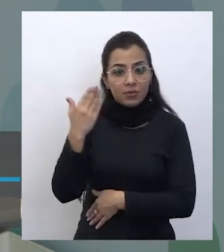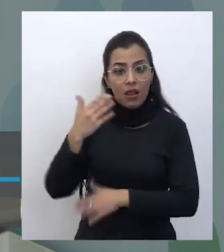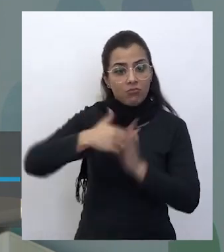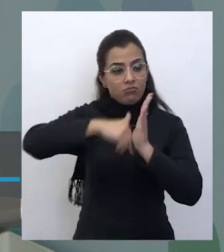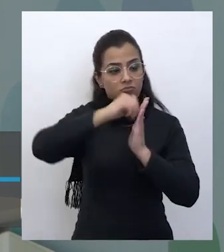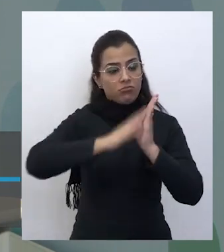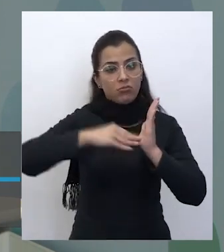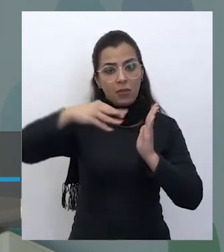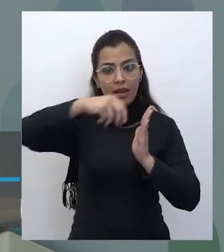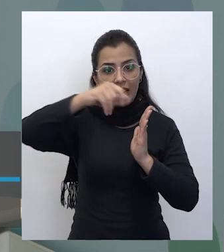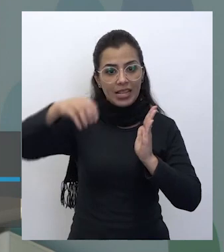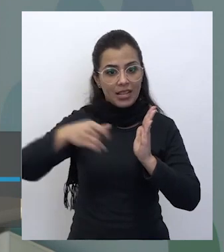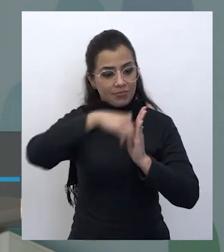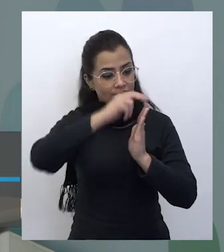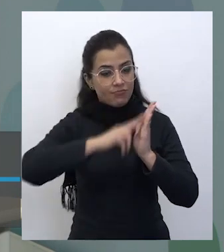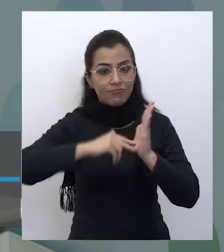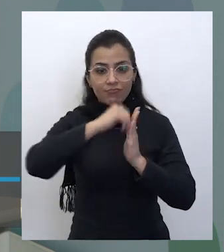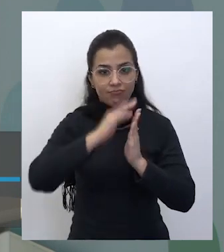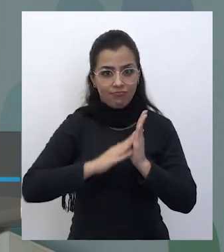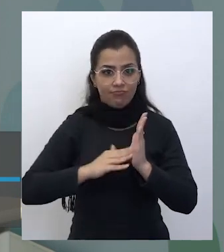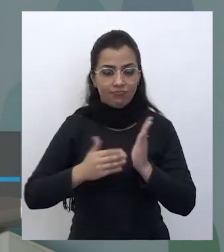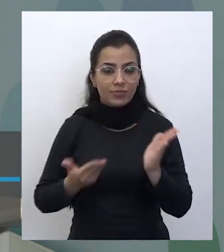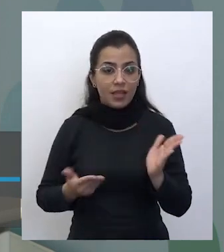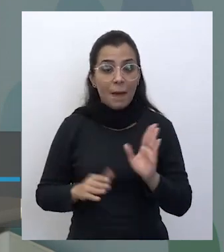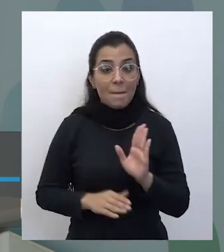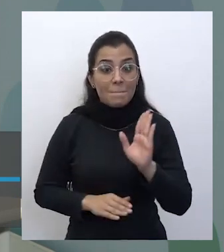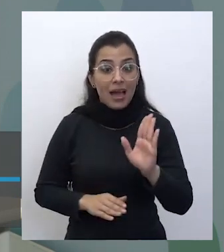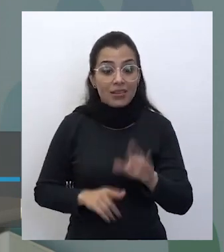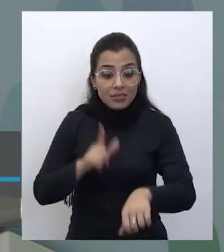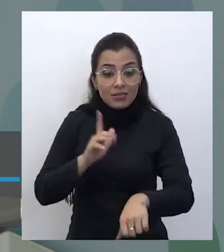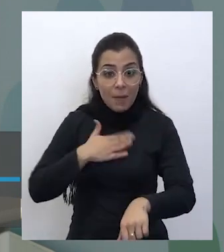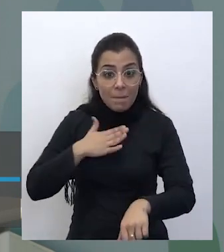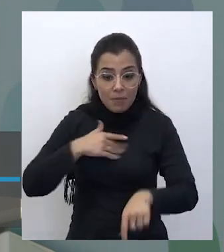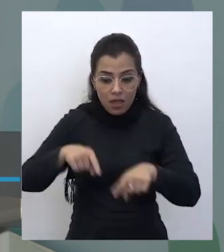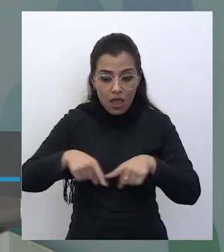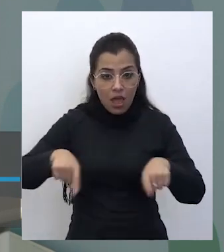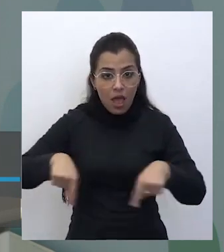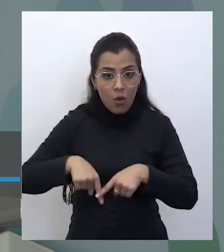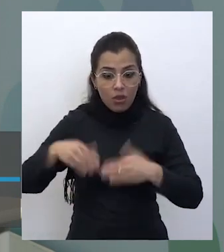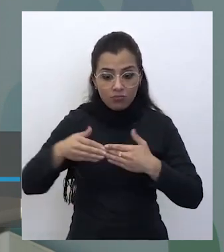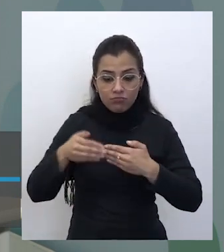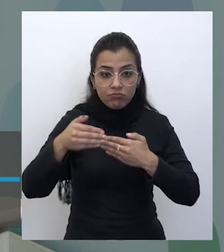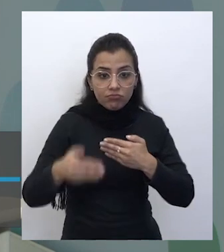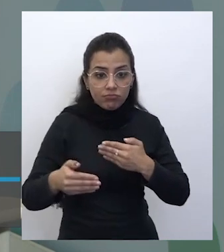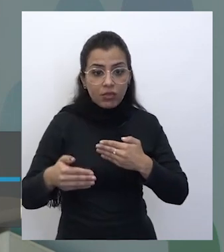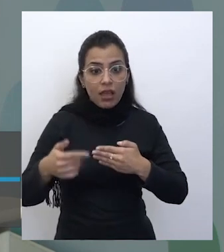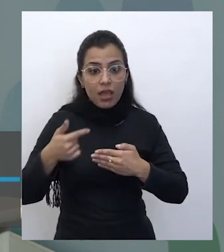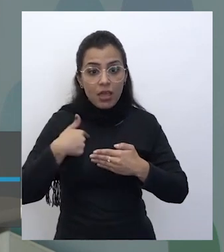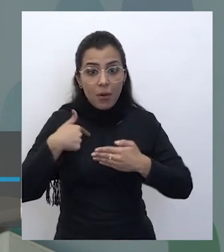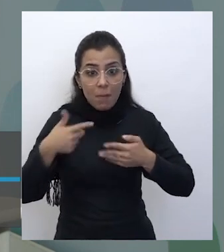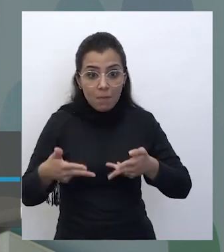glitter, eu nem vejo a professora trabalhar com glitter. Mas quando eu chego na minha aula, na sequência, eu saio de